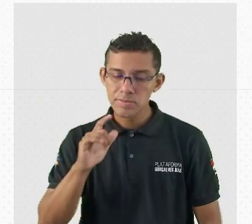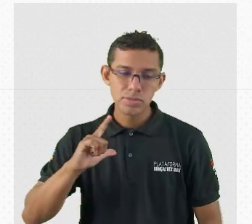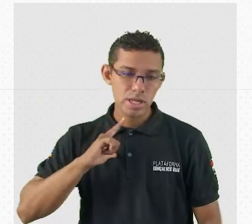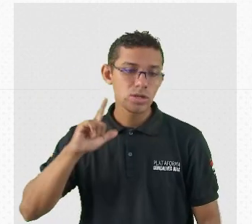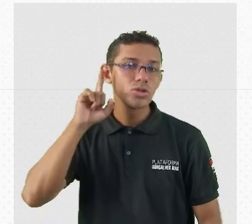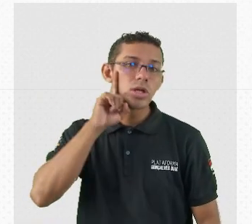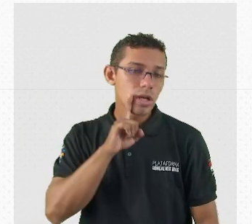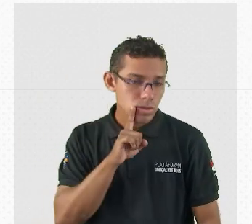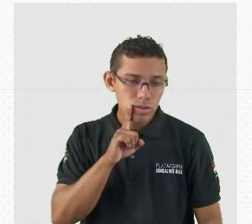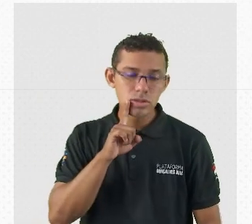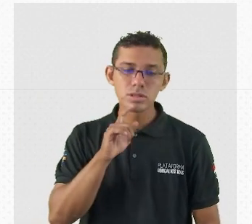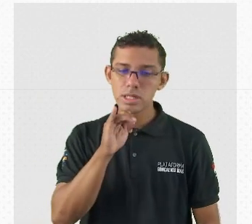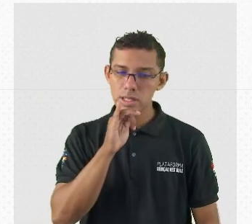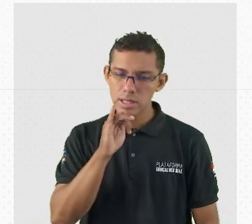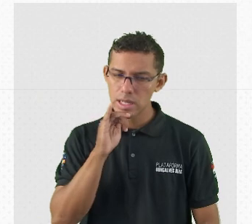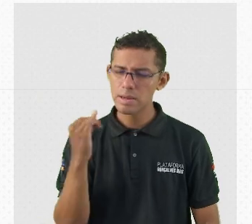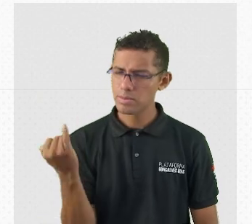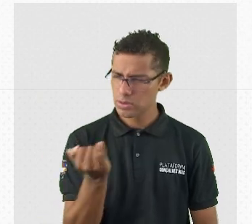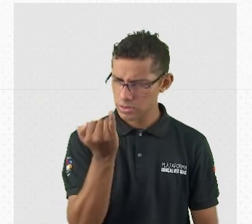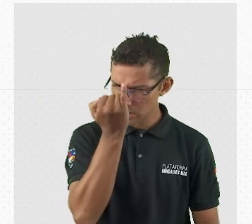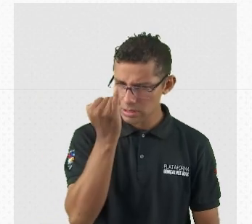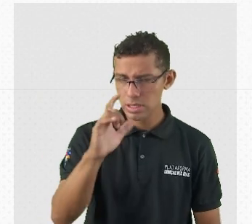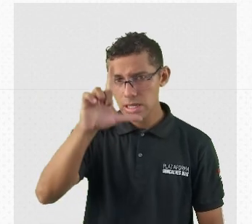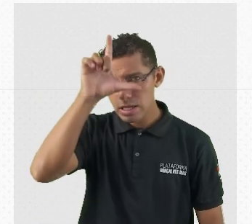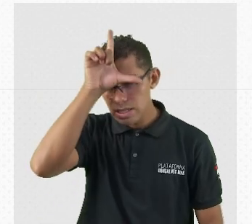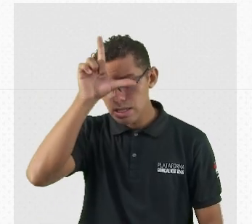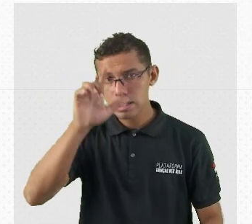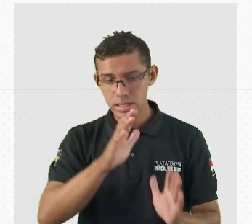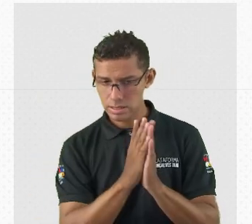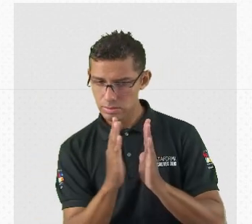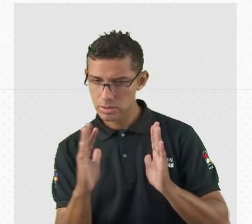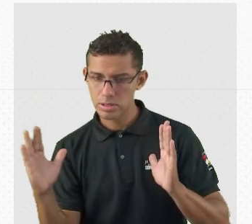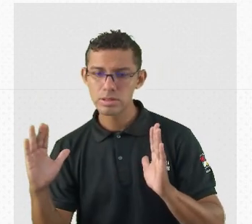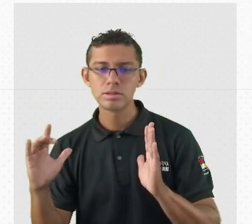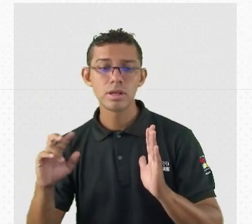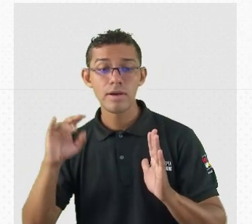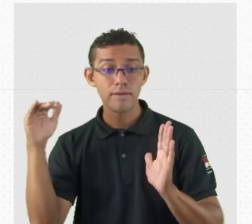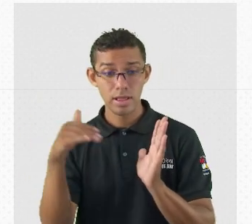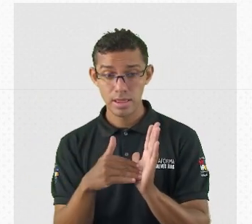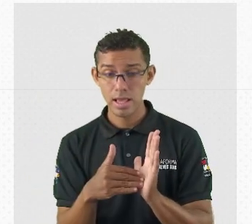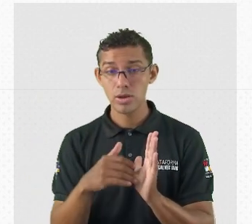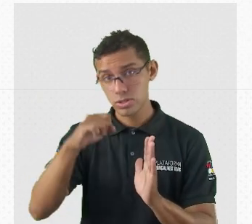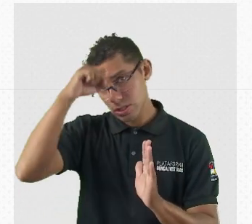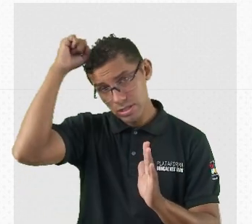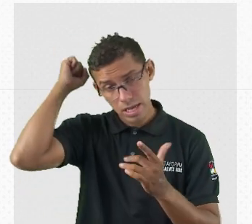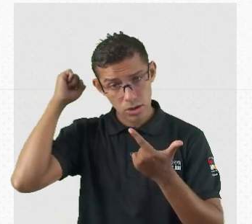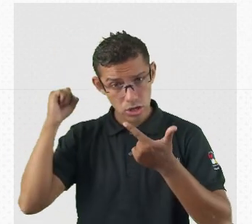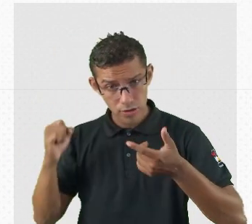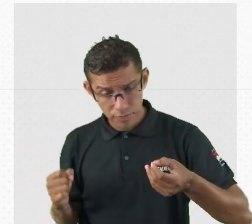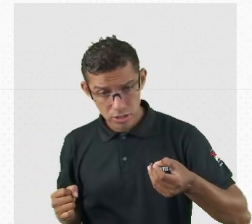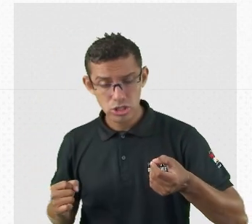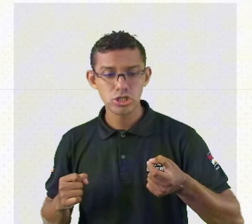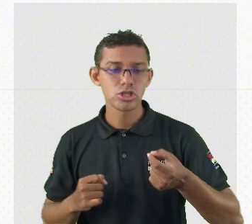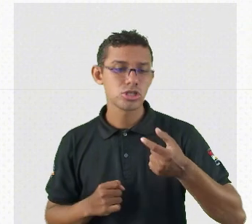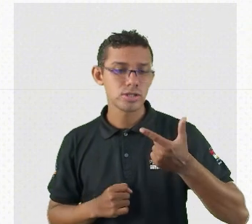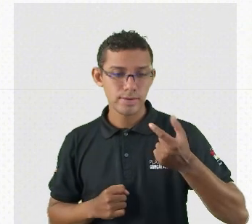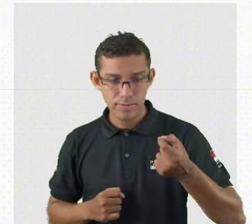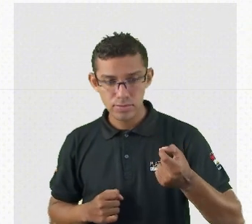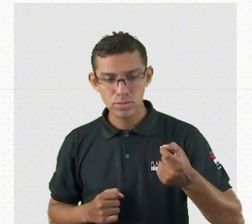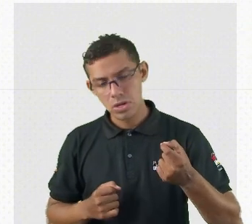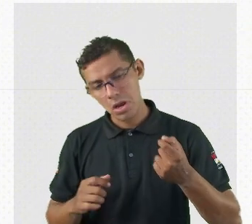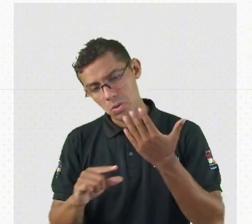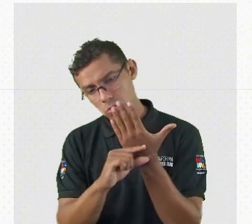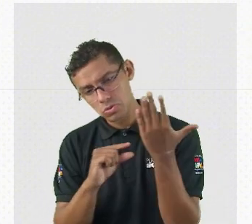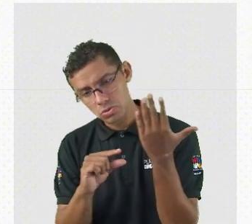Estados Unidos, por exemplo, como um país importante liderando esse processo, uma revolução que vai até o século XX, meados do século XX. Para muitos